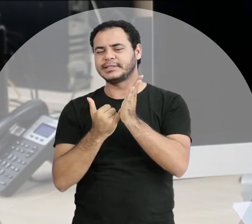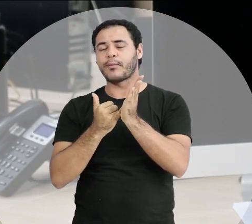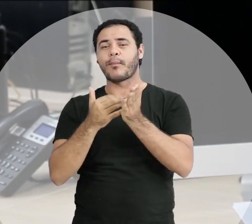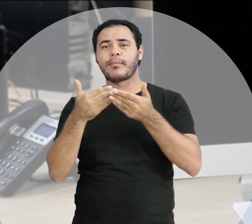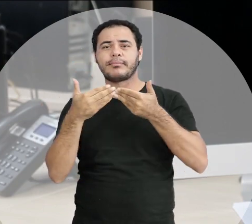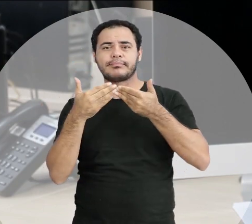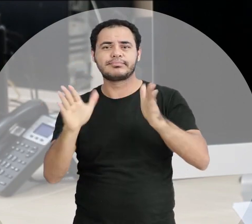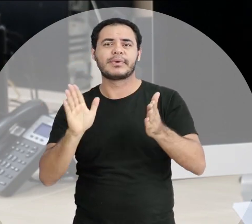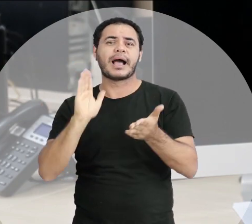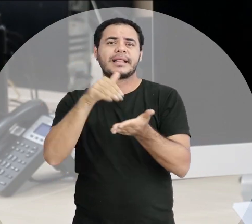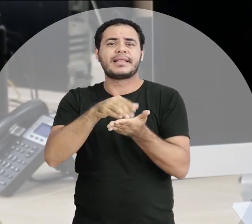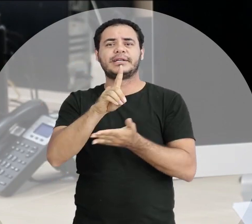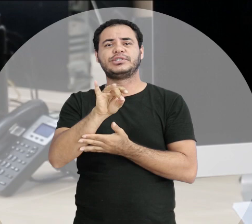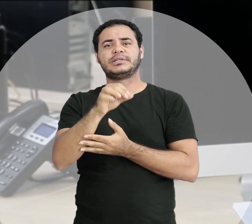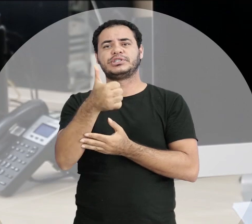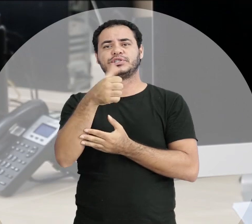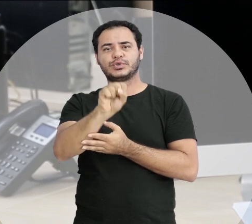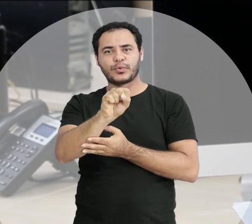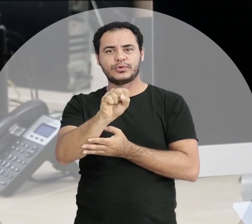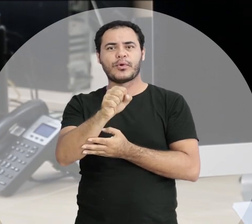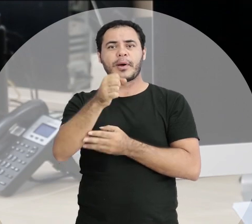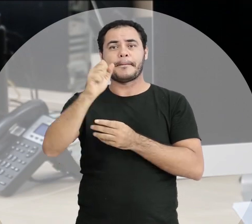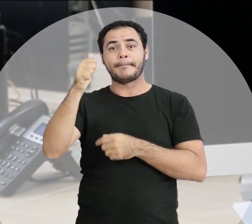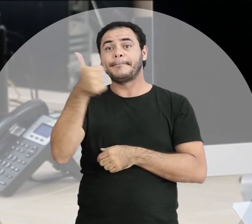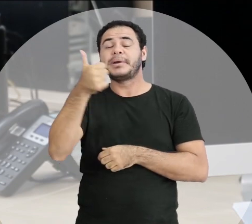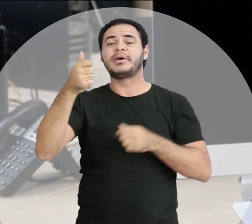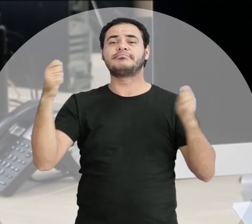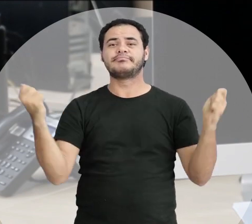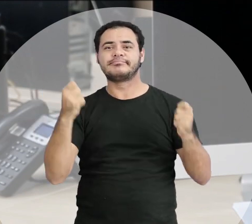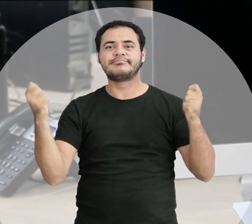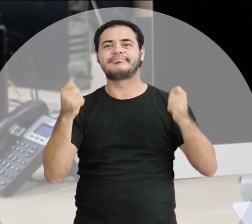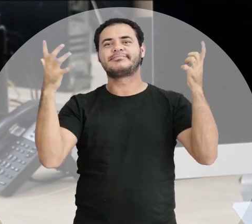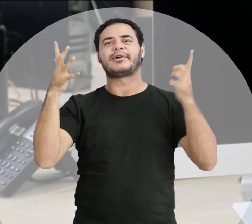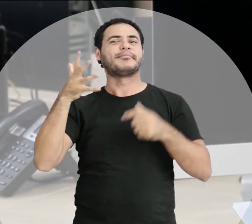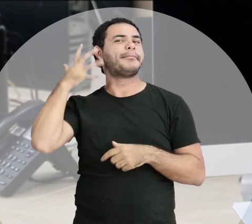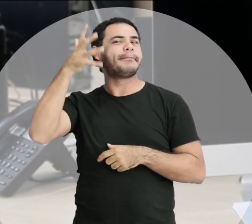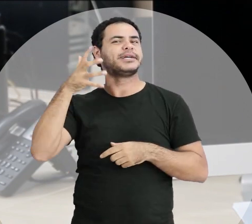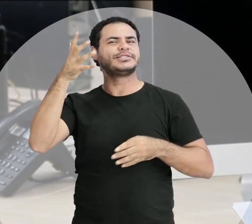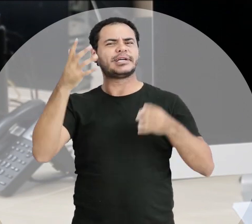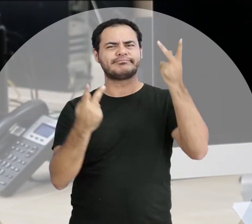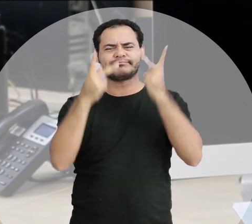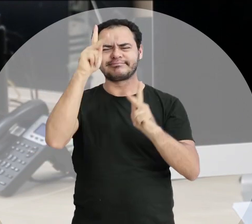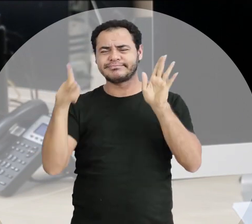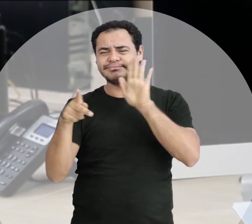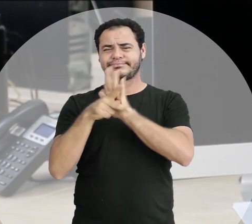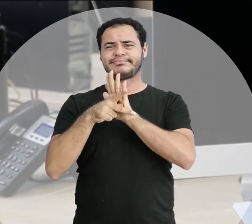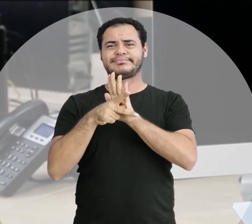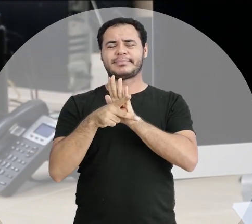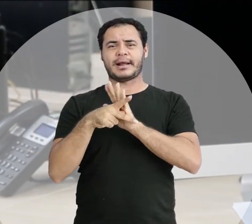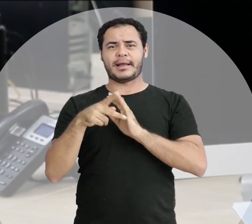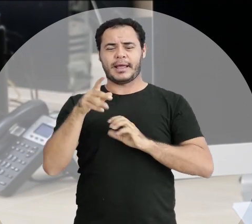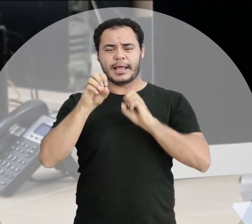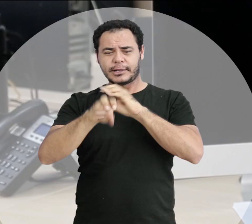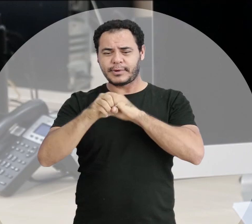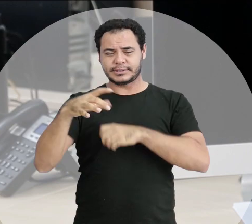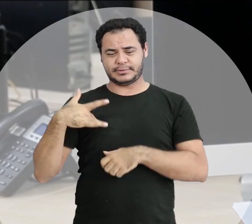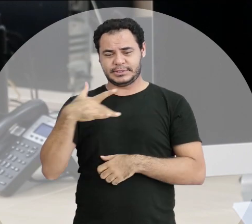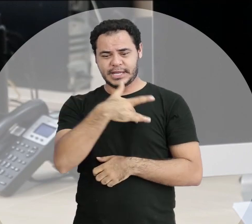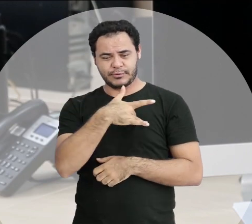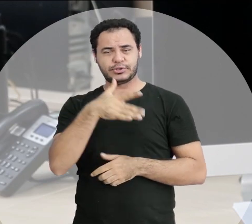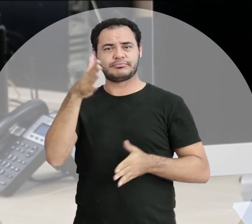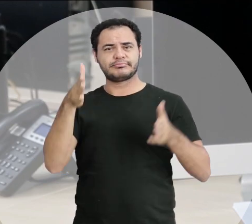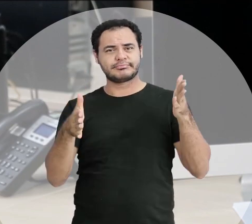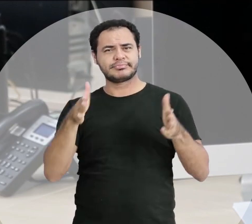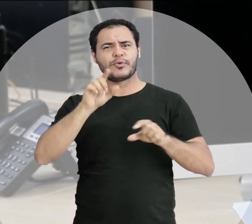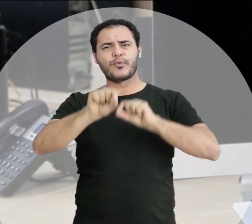dia 18 para o primeiro Festival de Marchinhas, com o tema Educação e Saúde no período do Carnaval. A